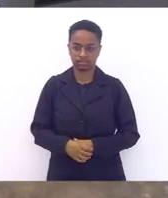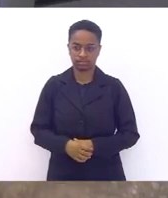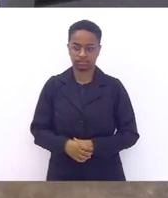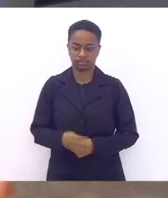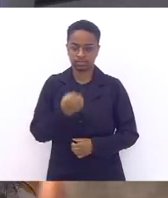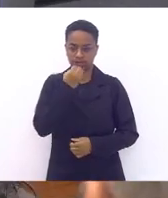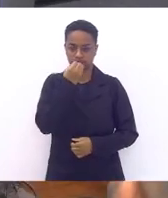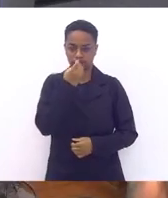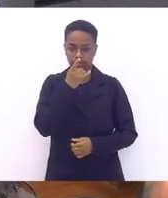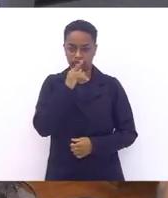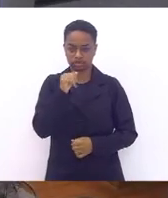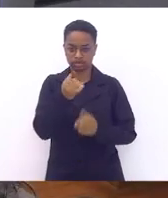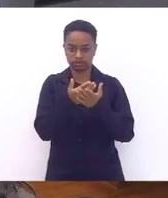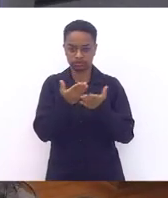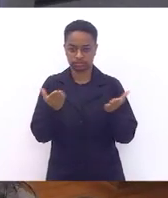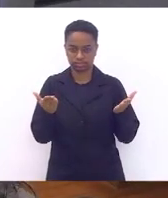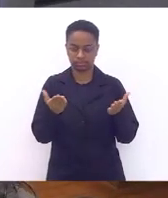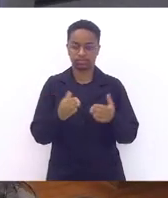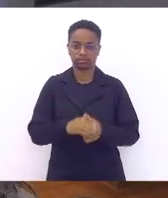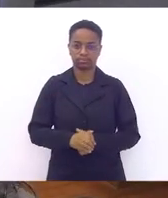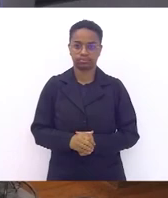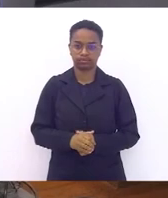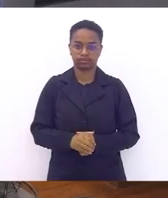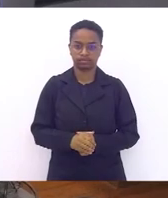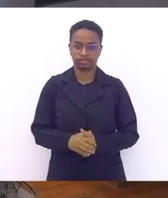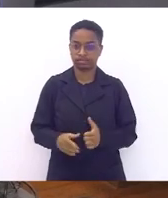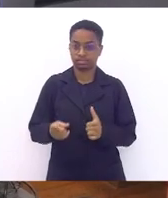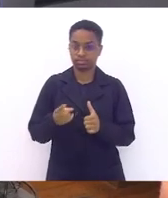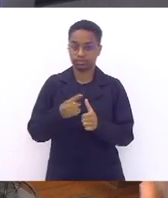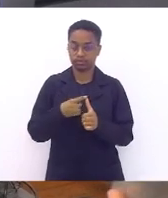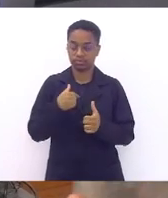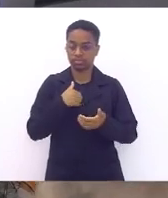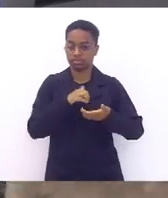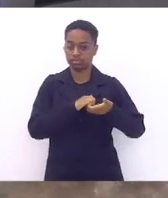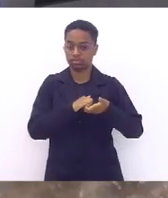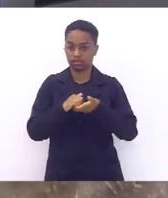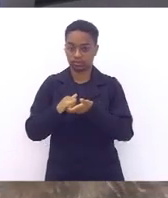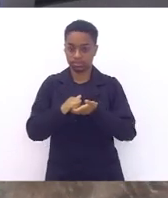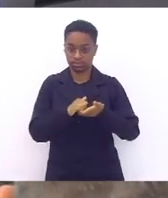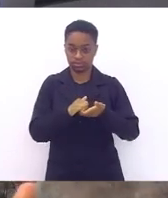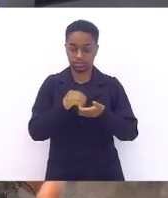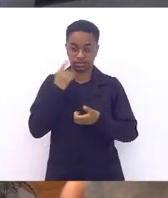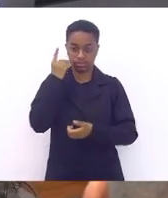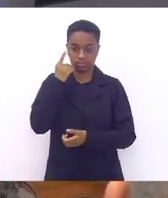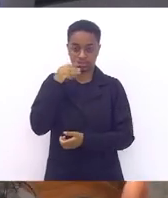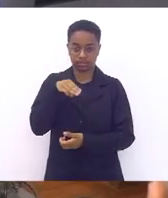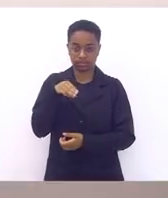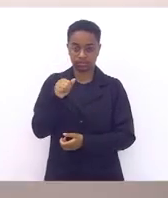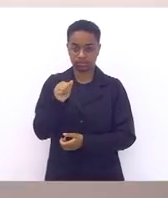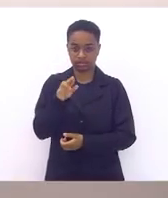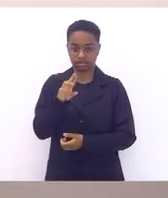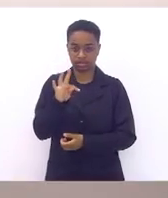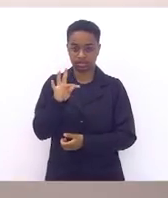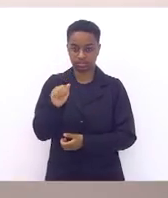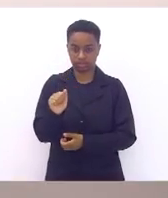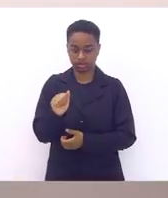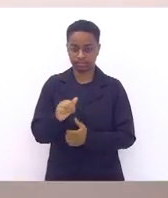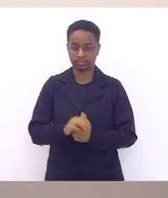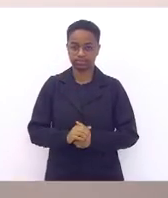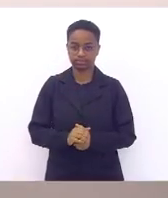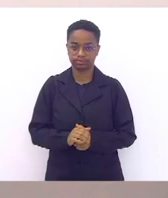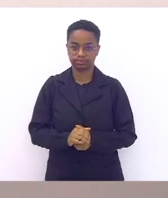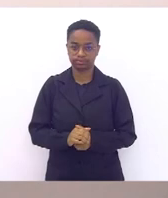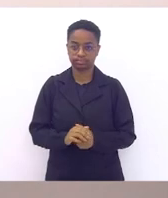Bom dia a todos. Em primeiro lugar, quero cumprimentar a deputada Marta Rocha,